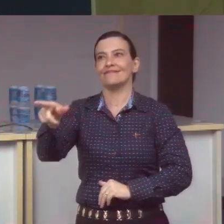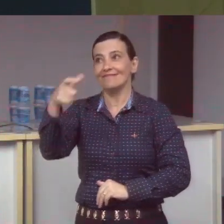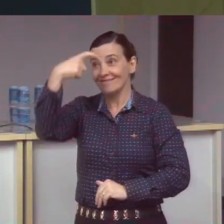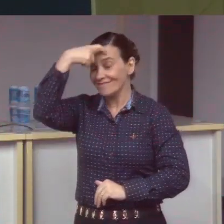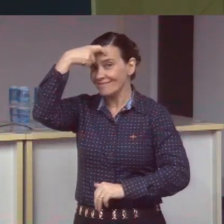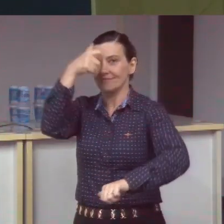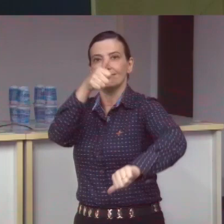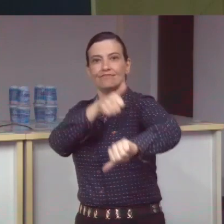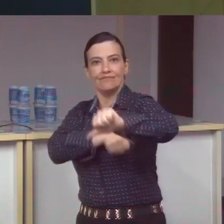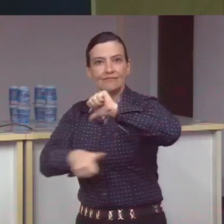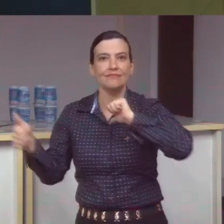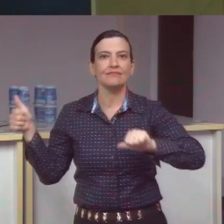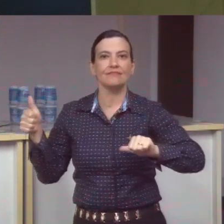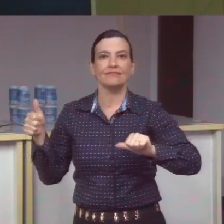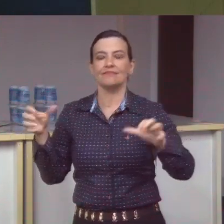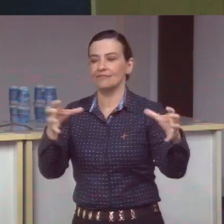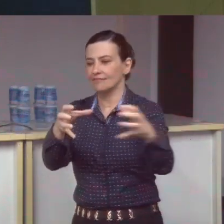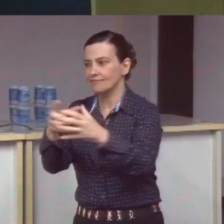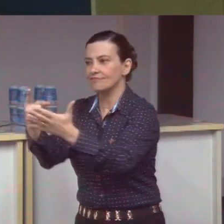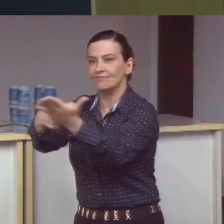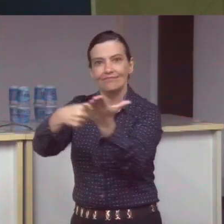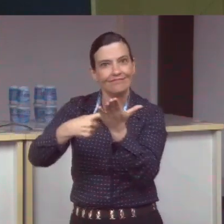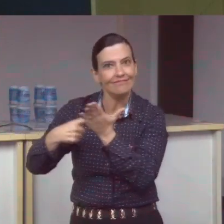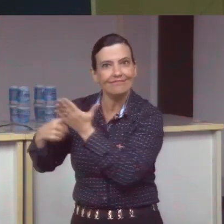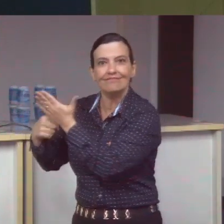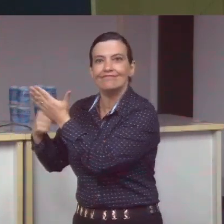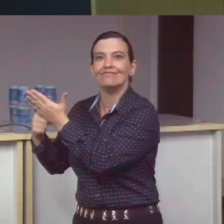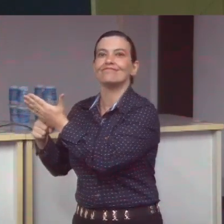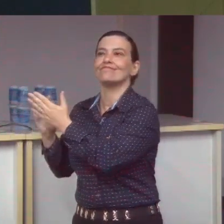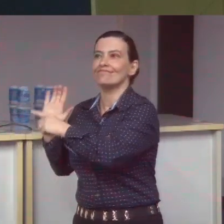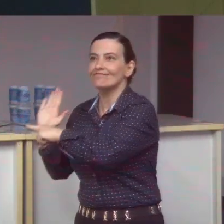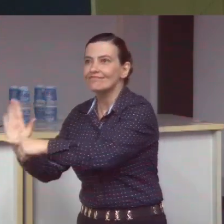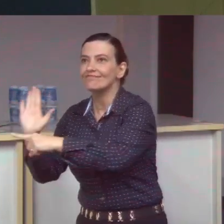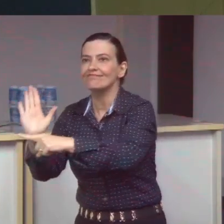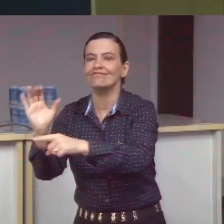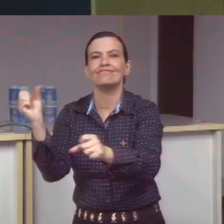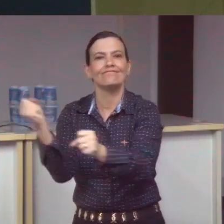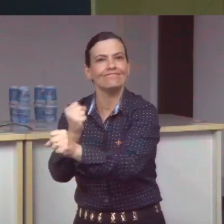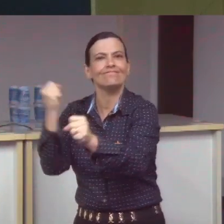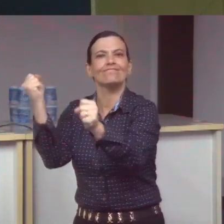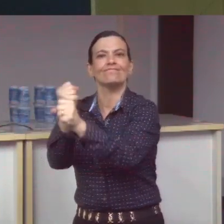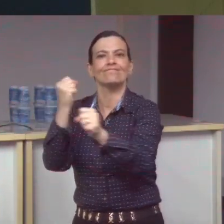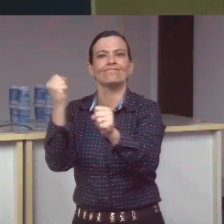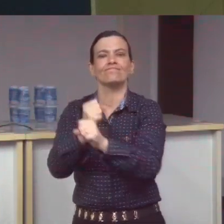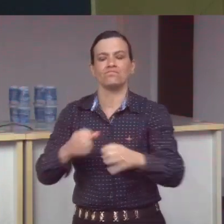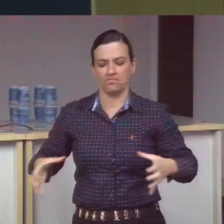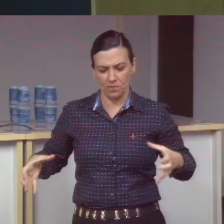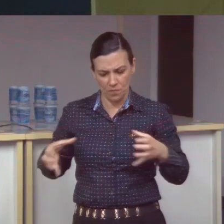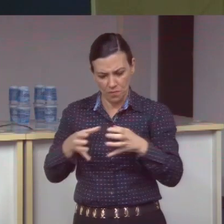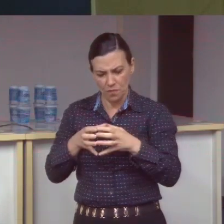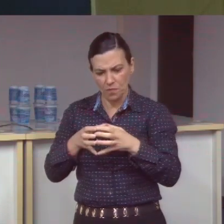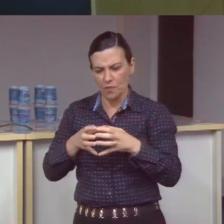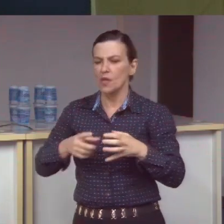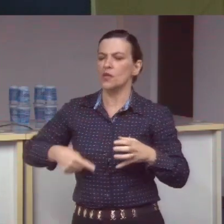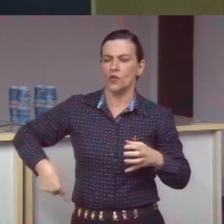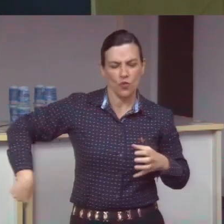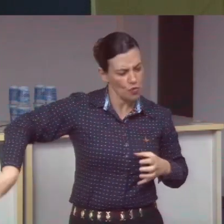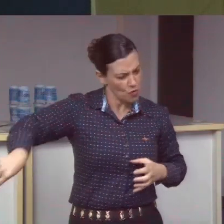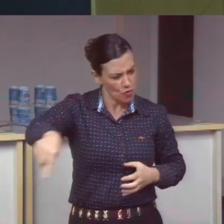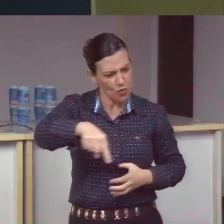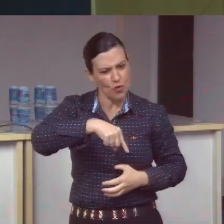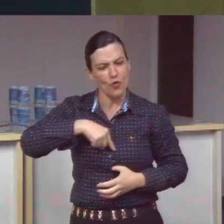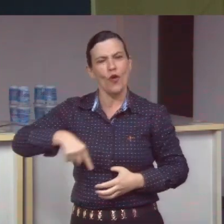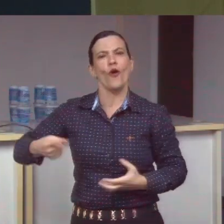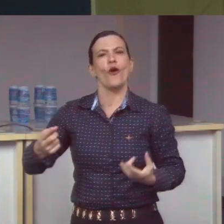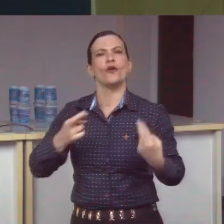se colocarem nesta rede, e somos nós que fazemos isso, sem estar